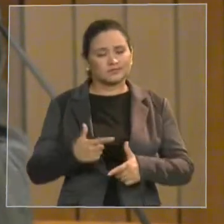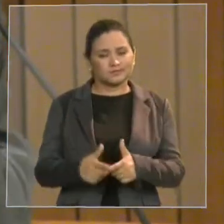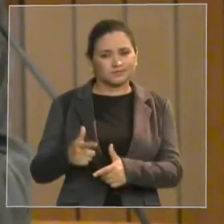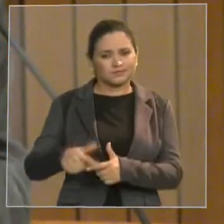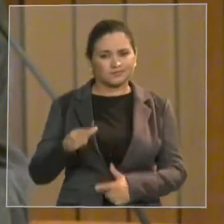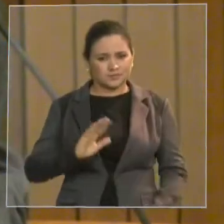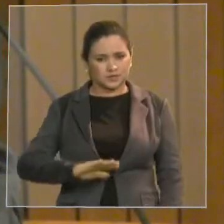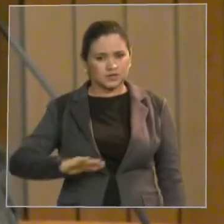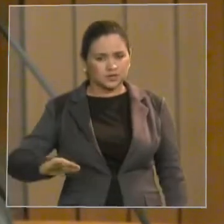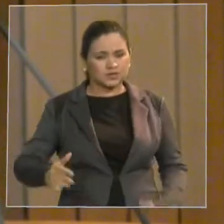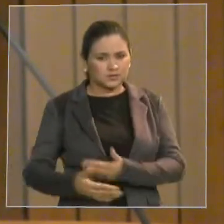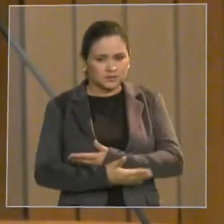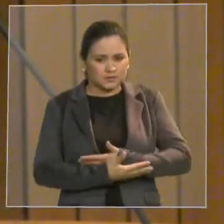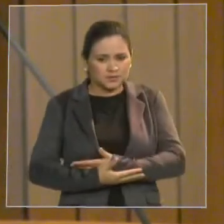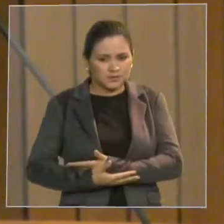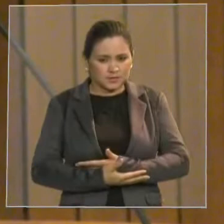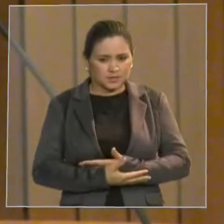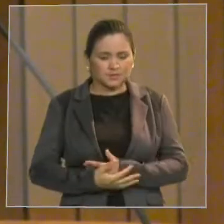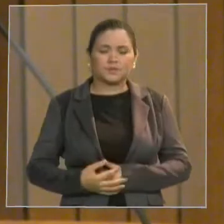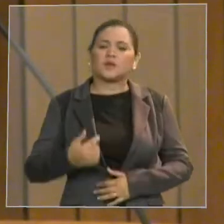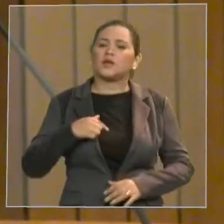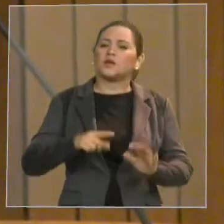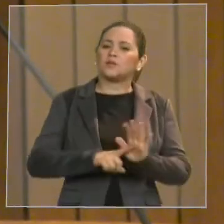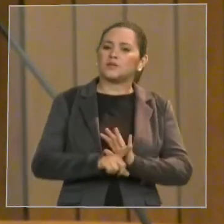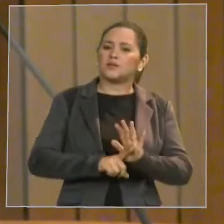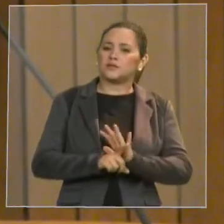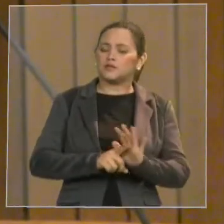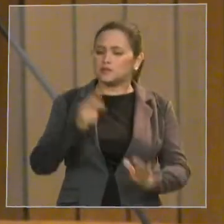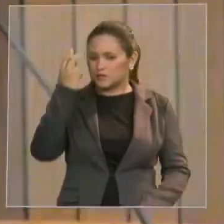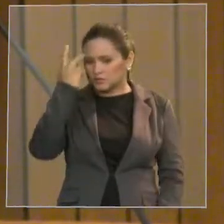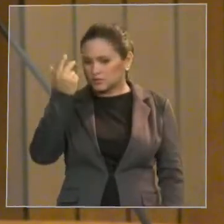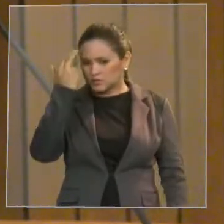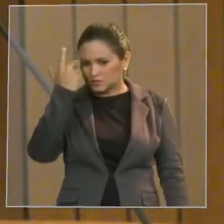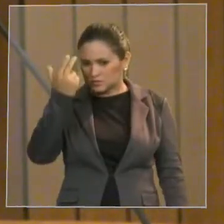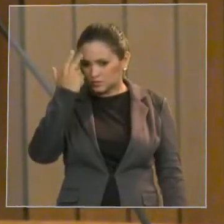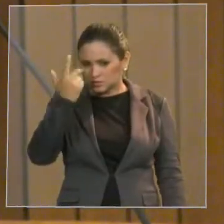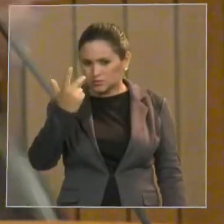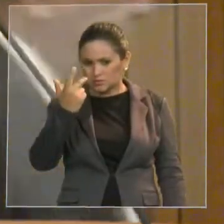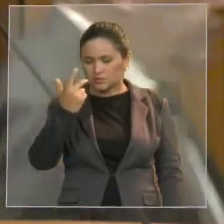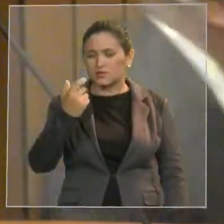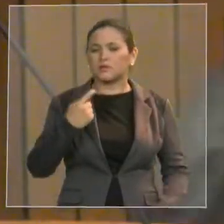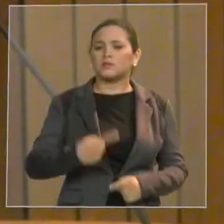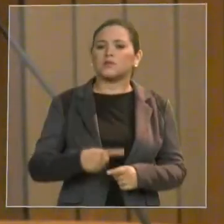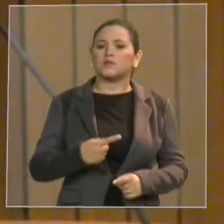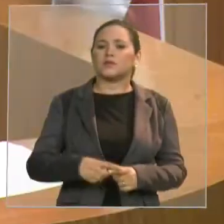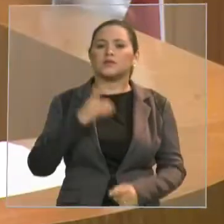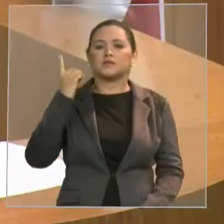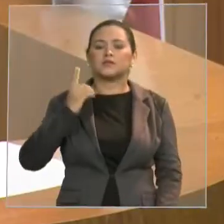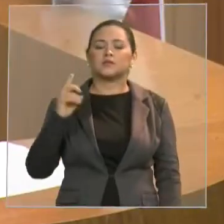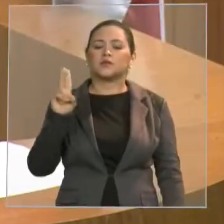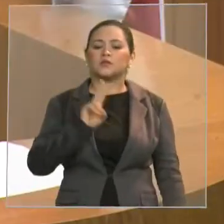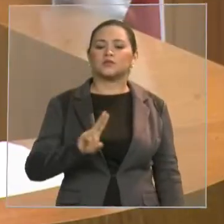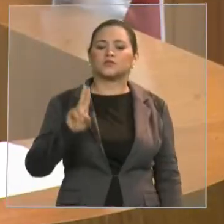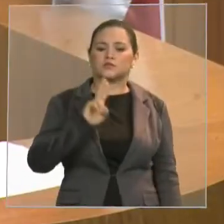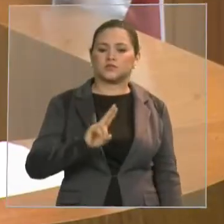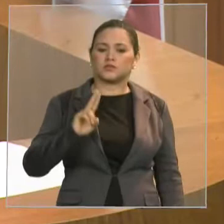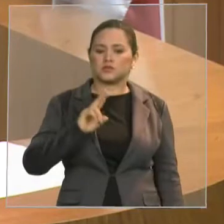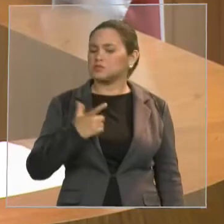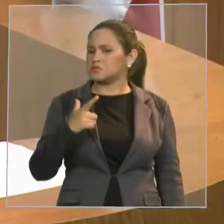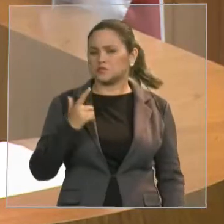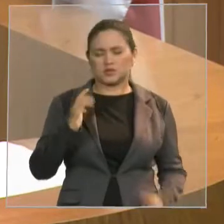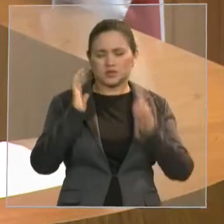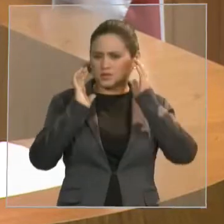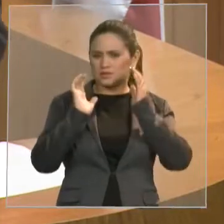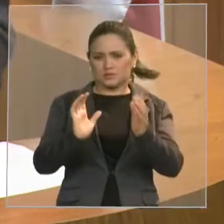procurar realmente a história, porque o deputado utiliza, sem nenhum menor pudor,